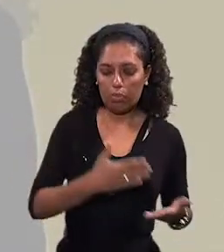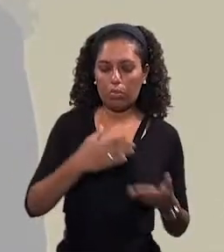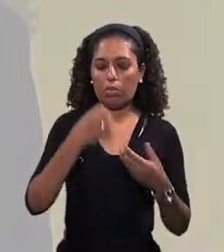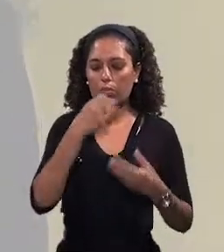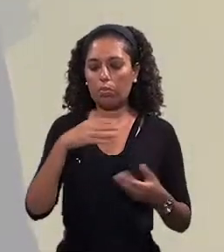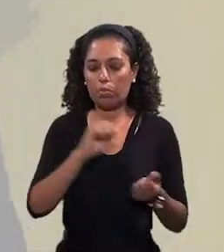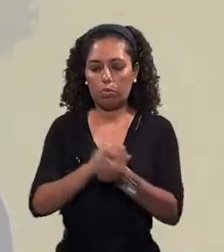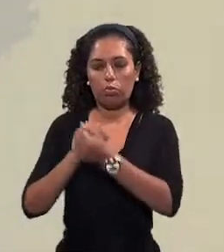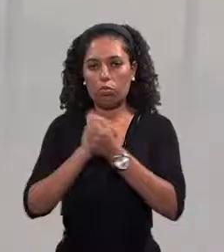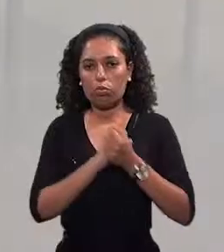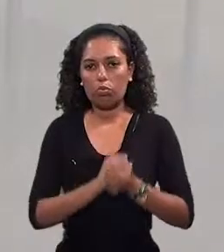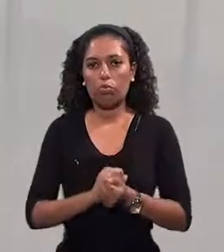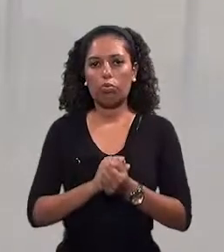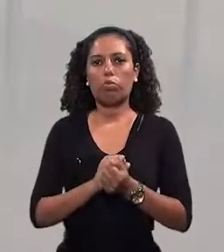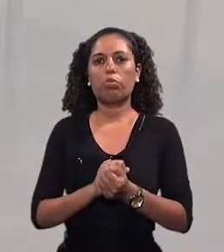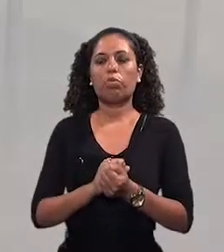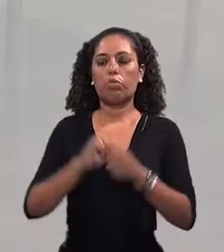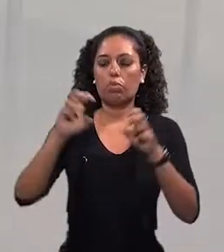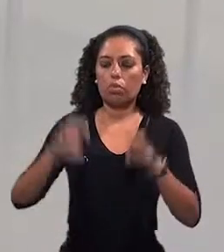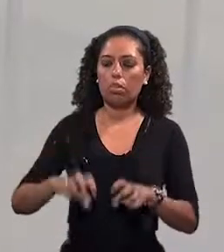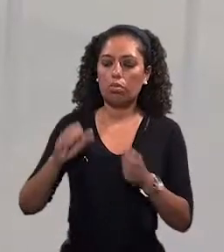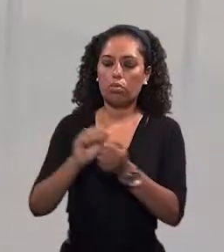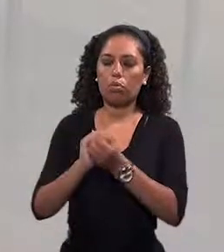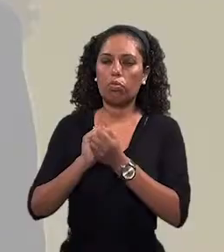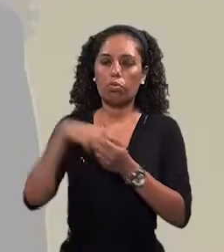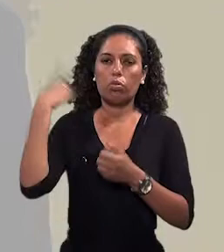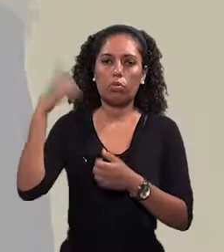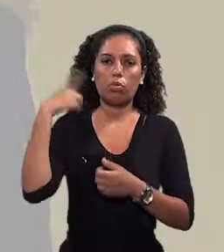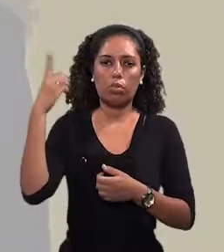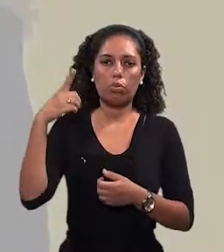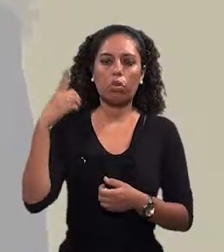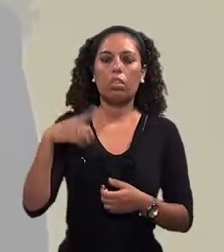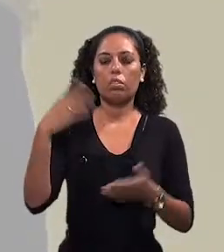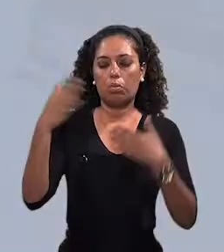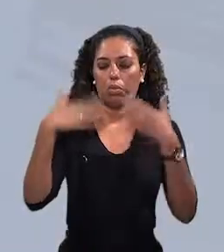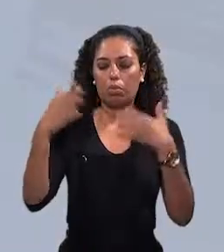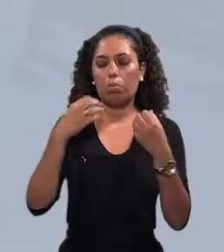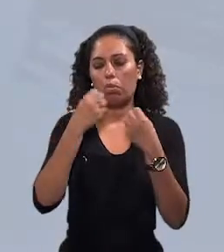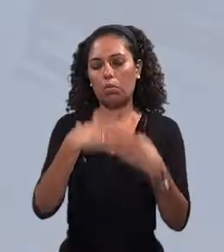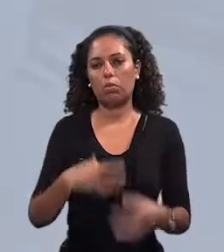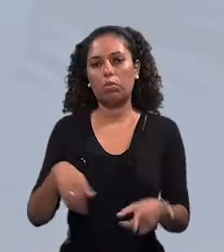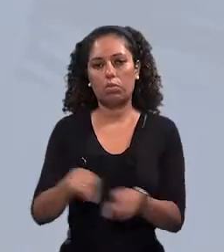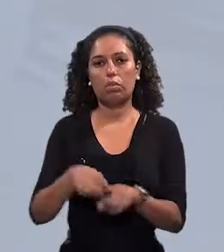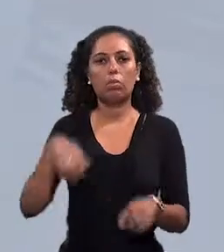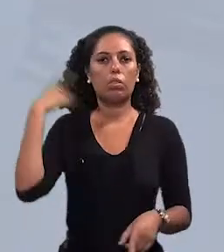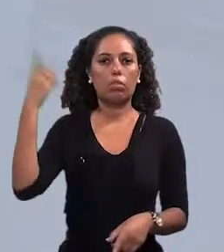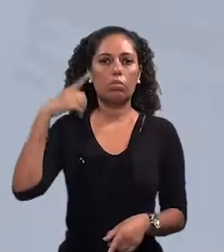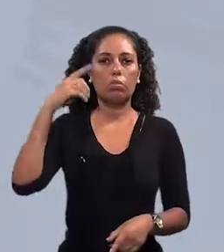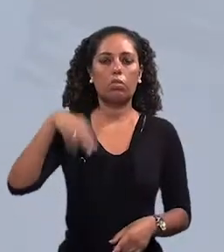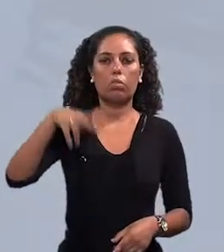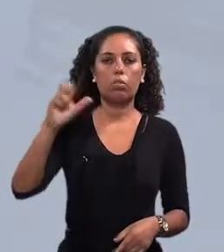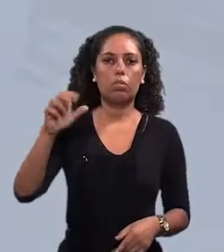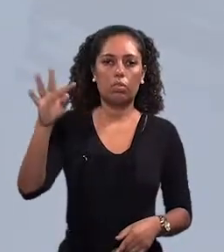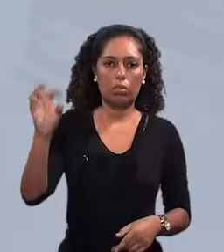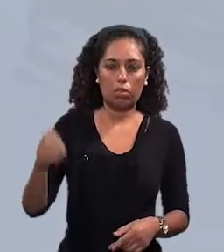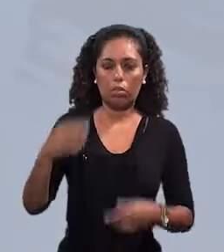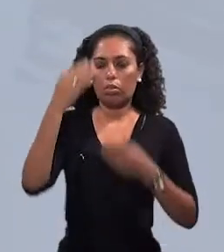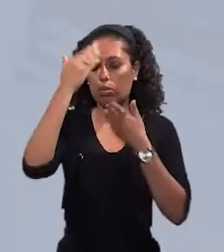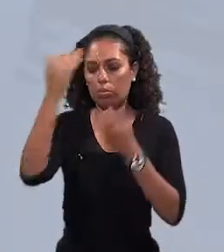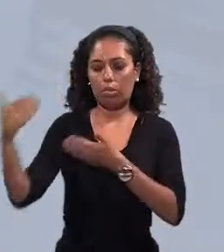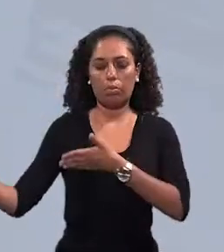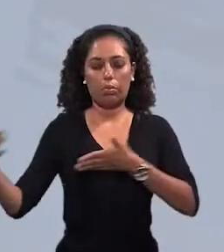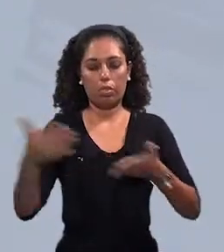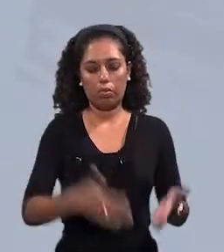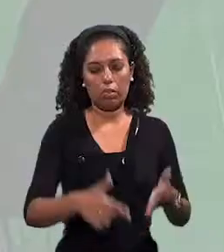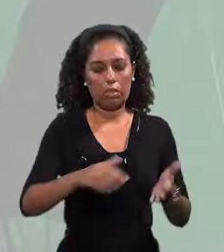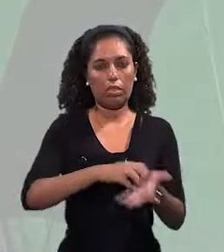estar aqui. Prazer estar aqui com o Jorge Felipe. Acho que a gente vai ter uma conversa muito boa hoje. Com certeza. E também ao deputado Jorge Felipe Neto. Obrigado pela presença